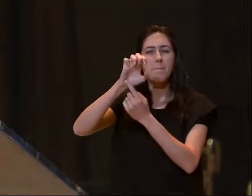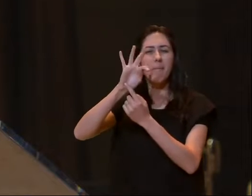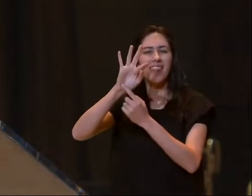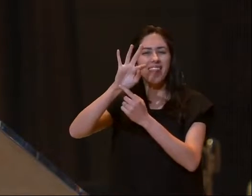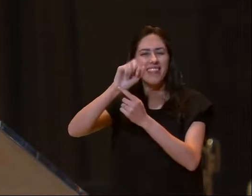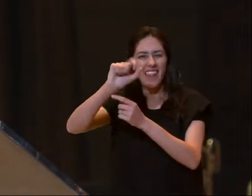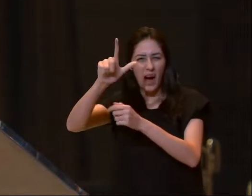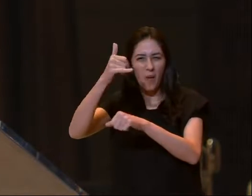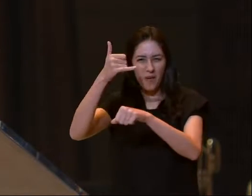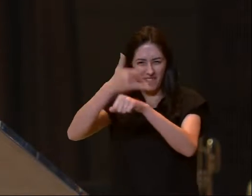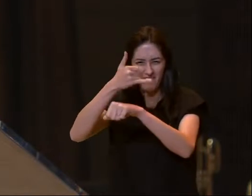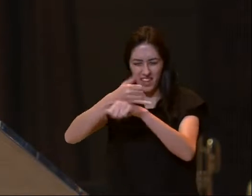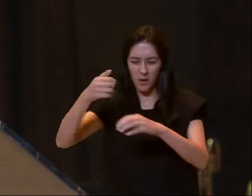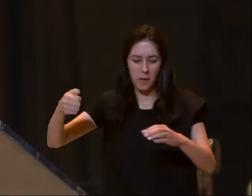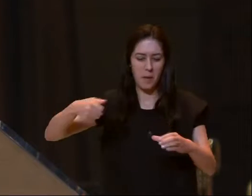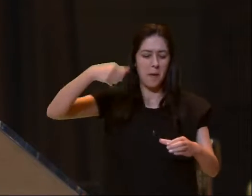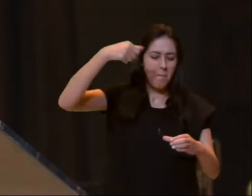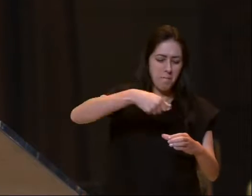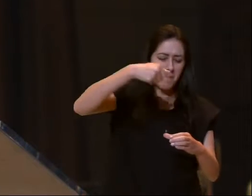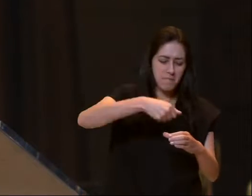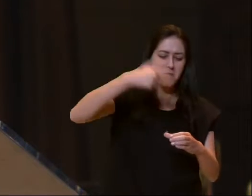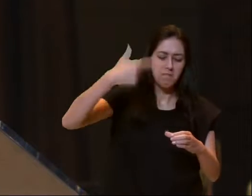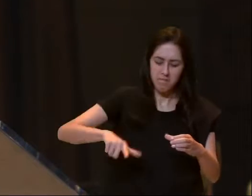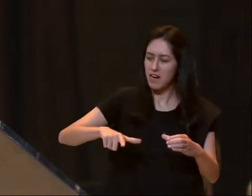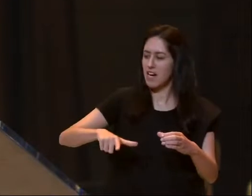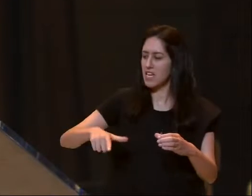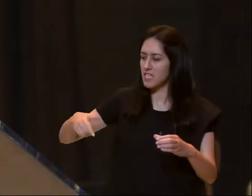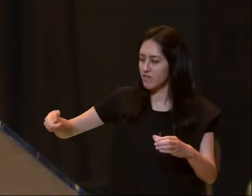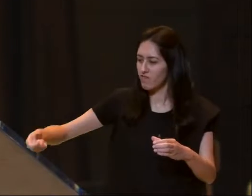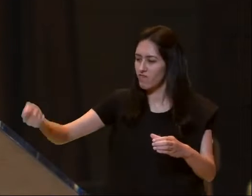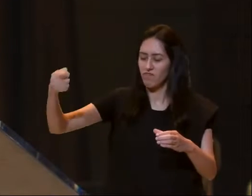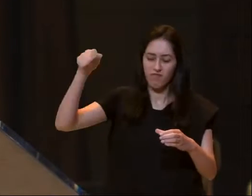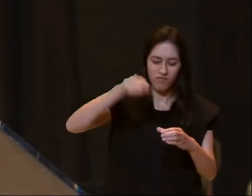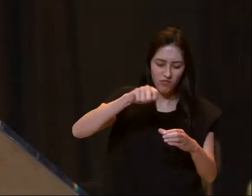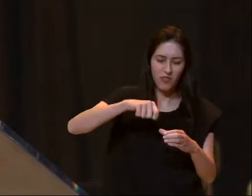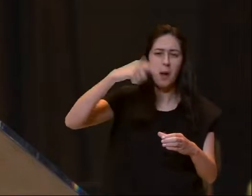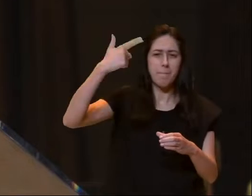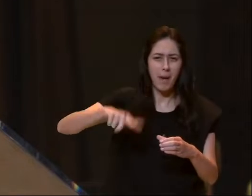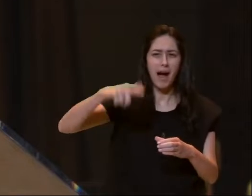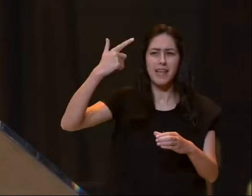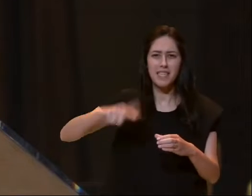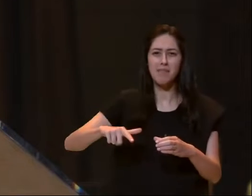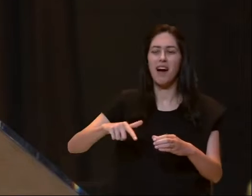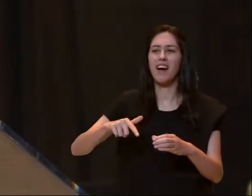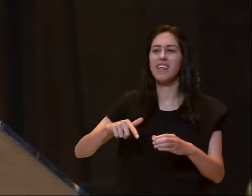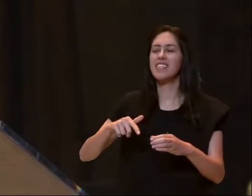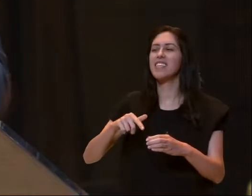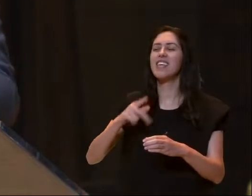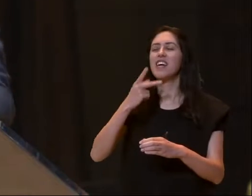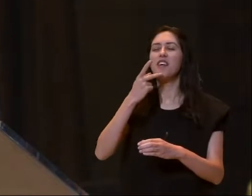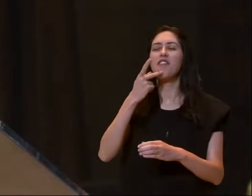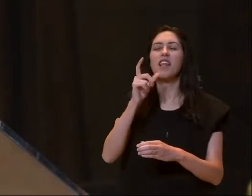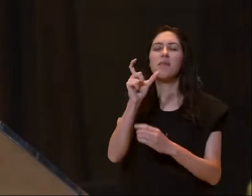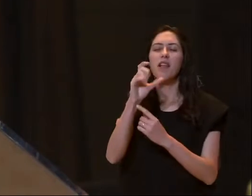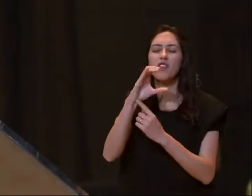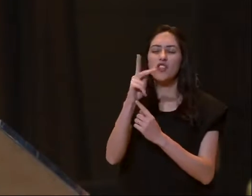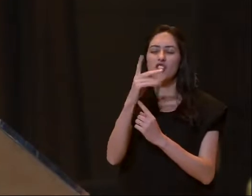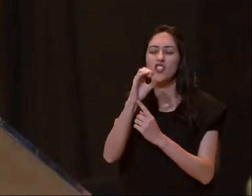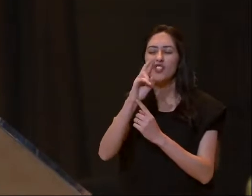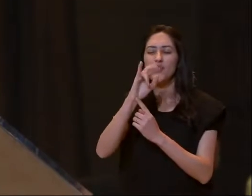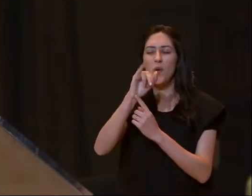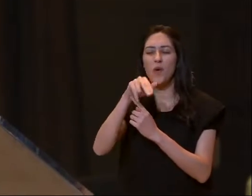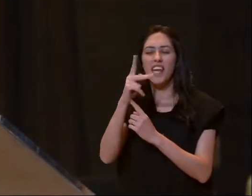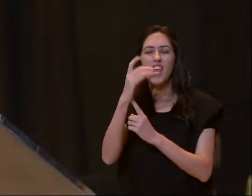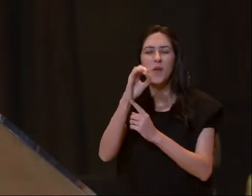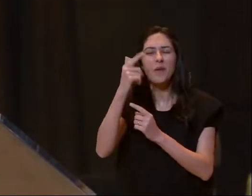dava uma socada, e aí jogava o restante da pipoca. Ele falava que era o chorinho. E aí você saía com